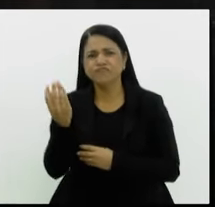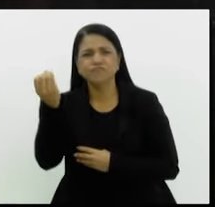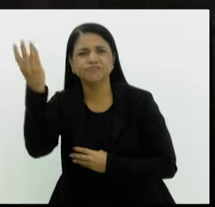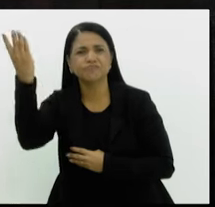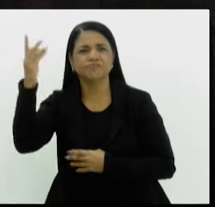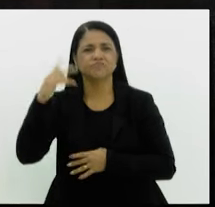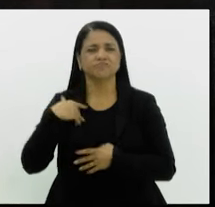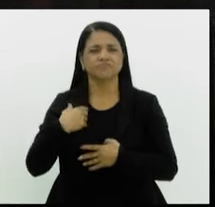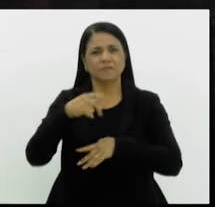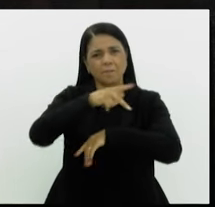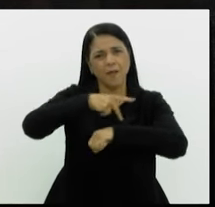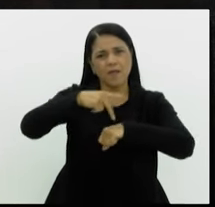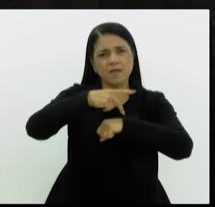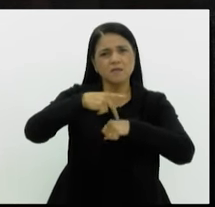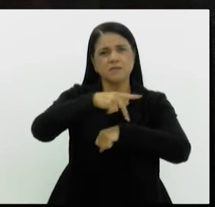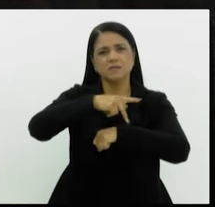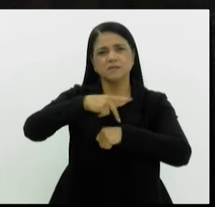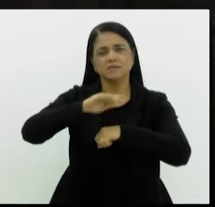alguma coisa em torno já de